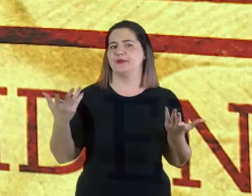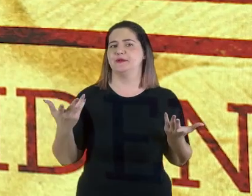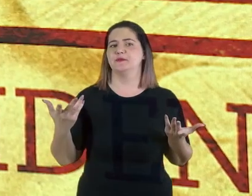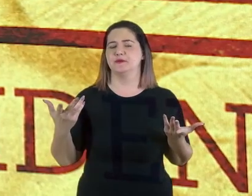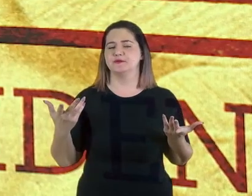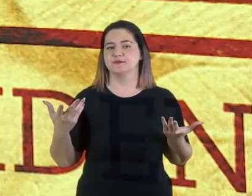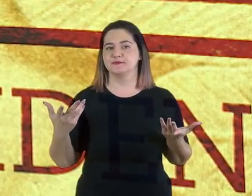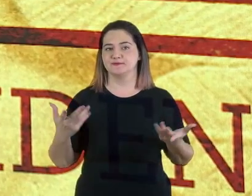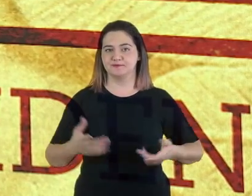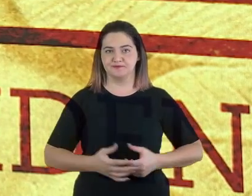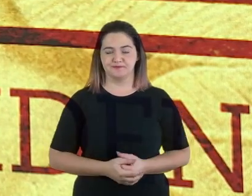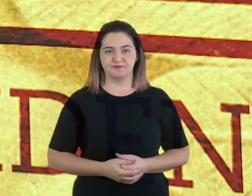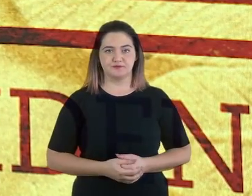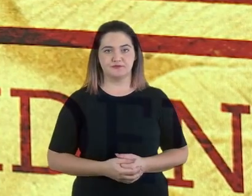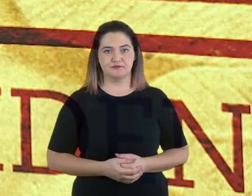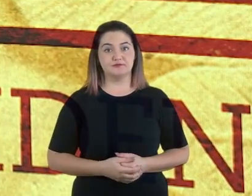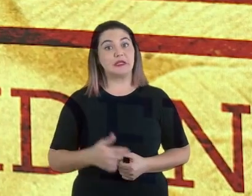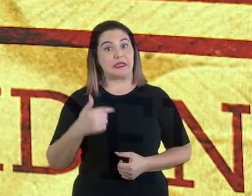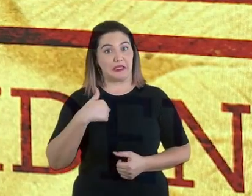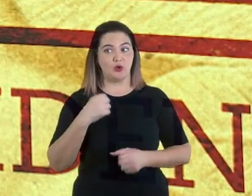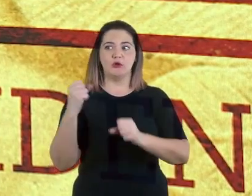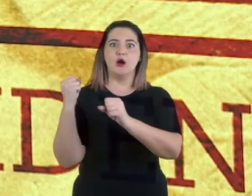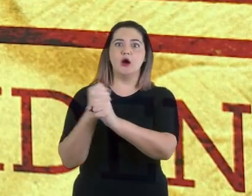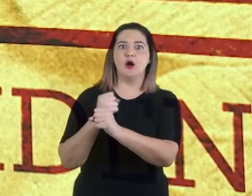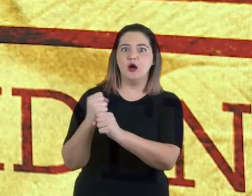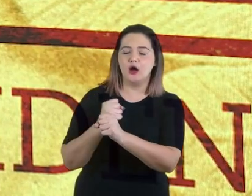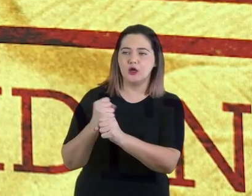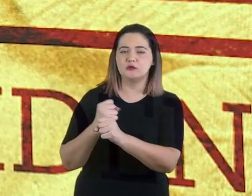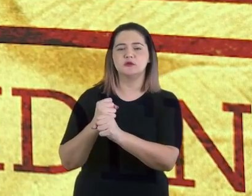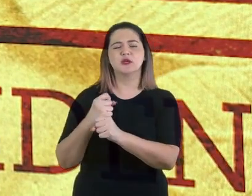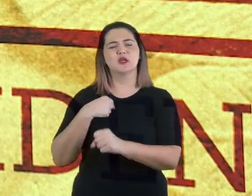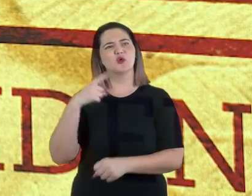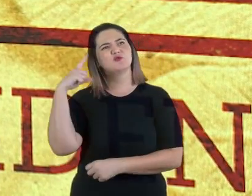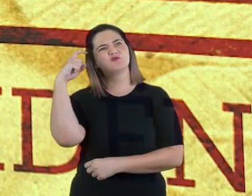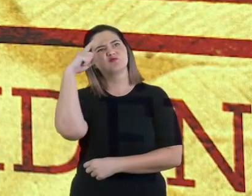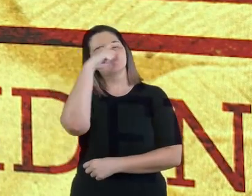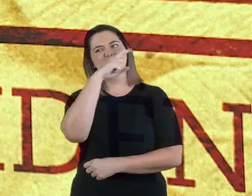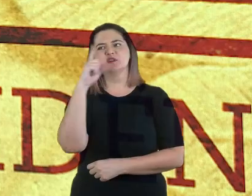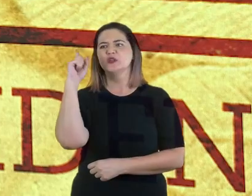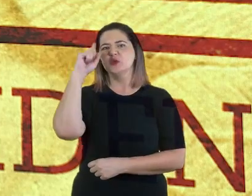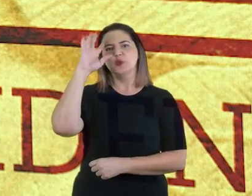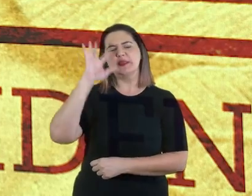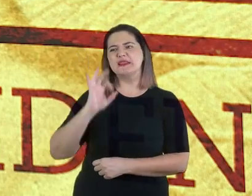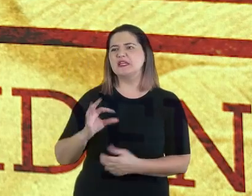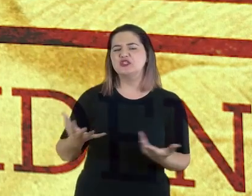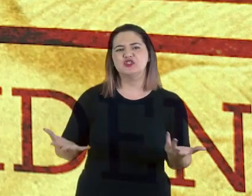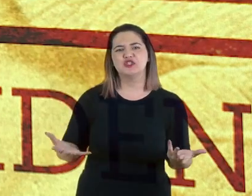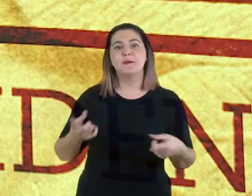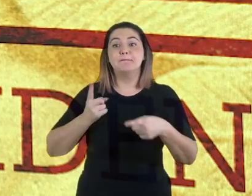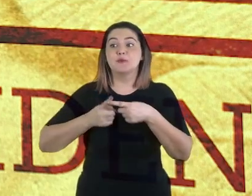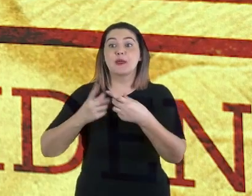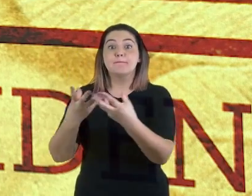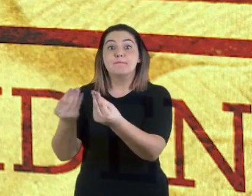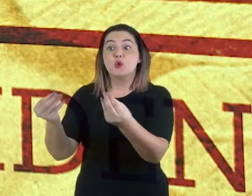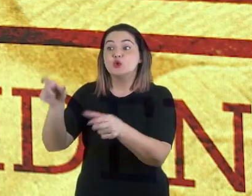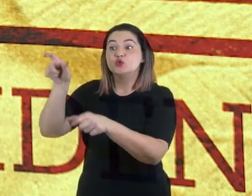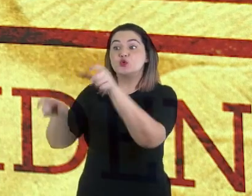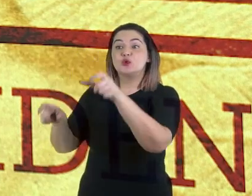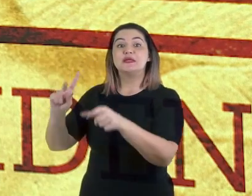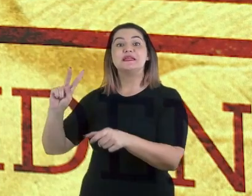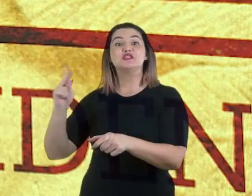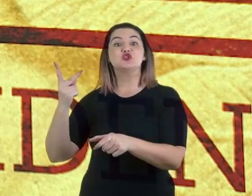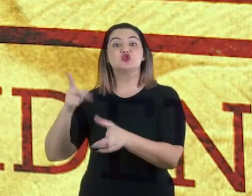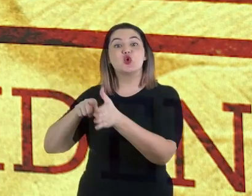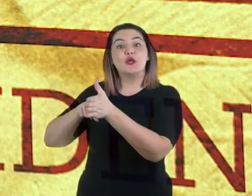incongruência? Eu confesso que por muitos anos eu tive dificuldade com esta parte da Bíblia, porque os historiadores desconheciam